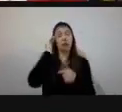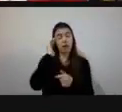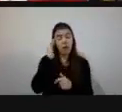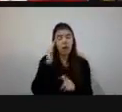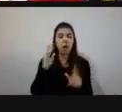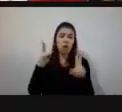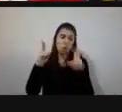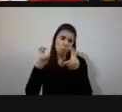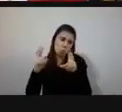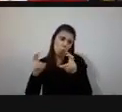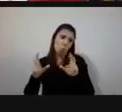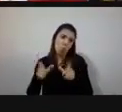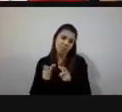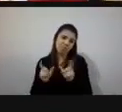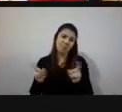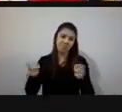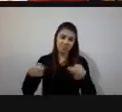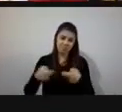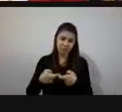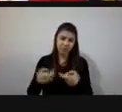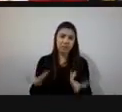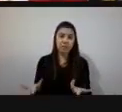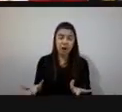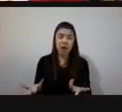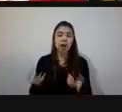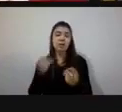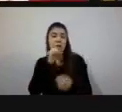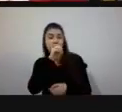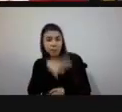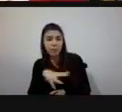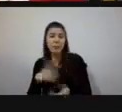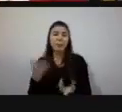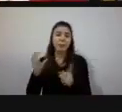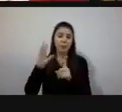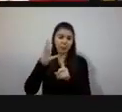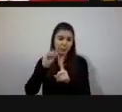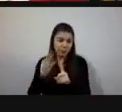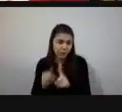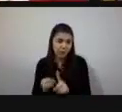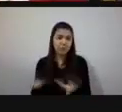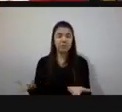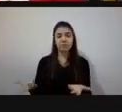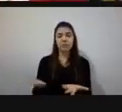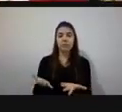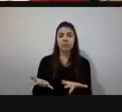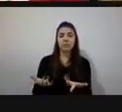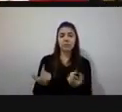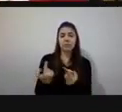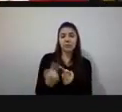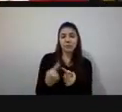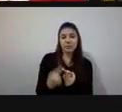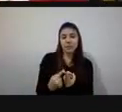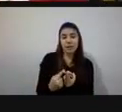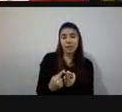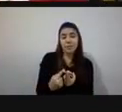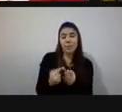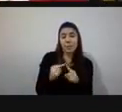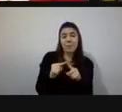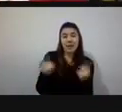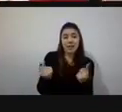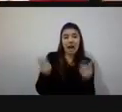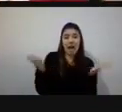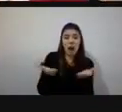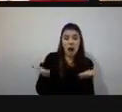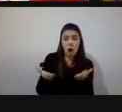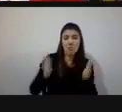essa instrução, talvez, se tem, com certeza, de uma forma muito reduzida, e também elas não têm esse contato